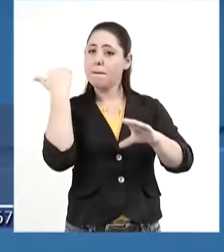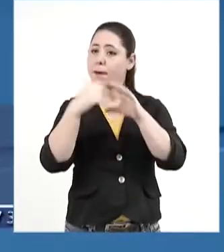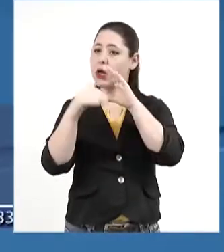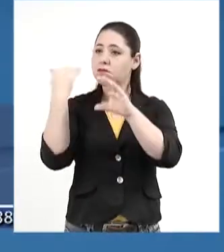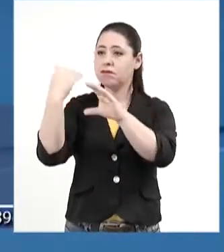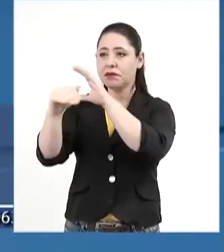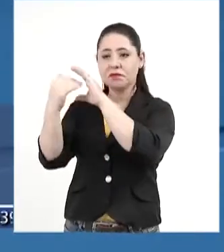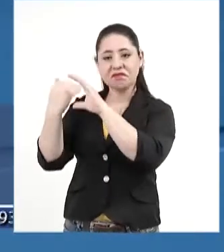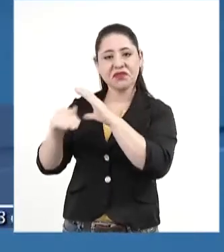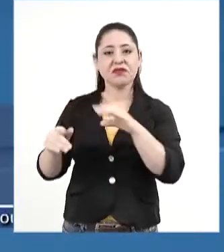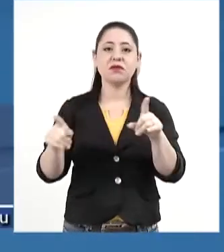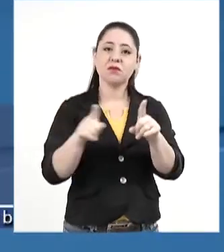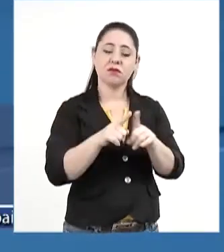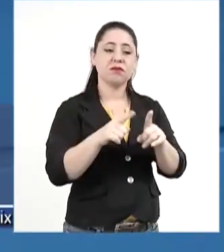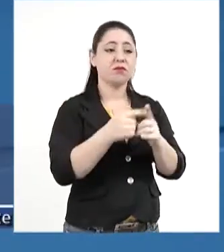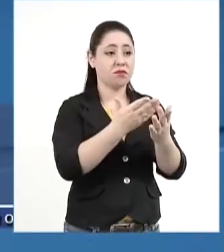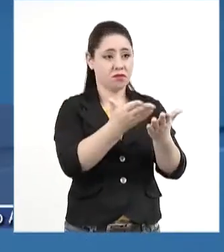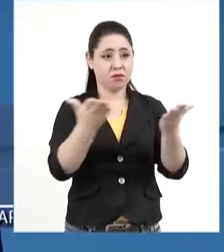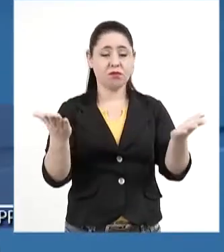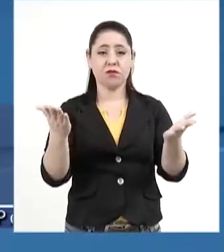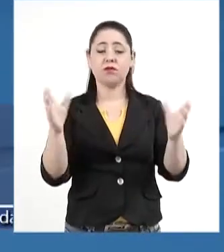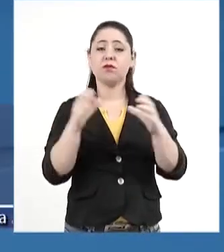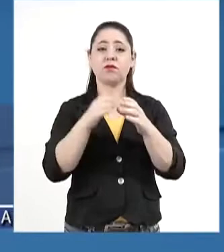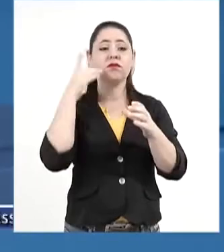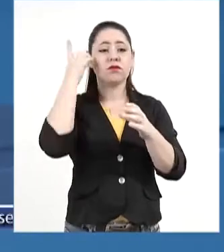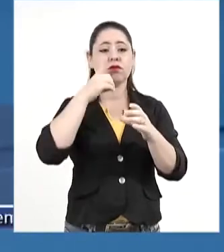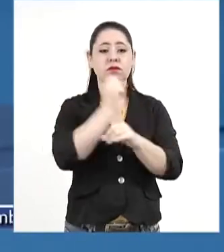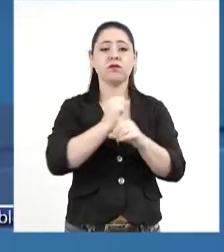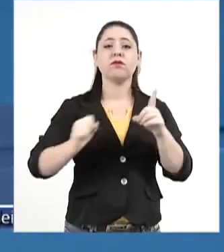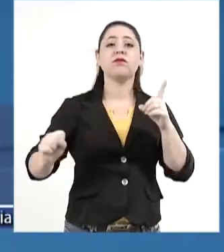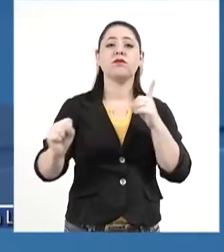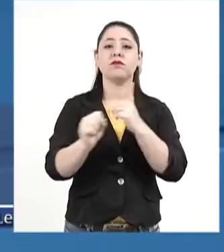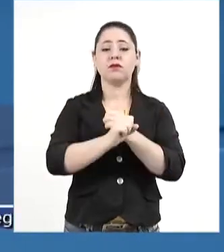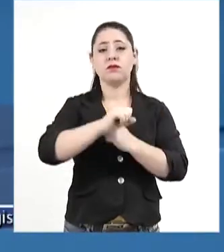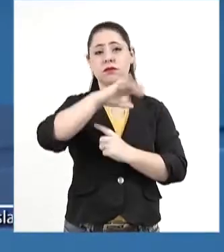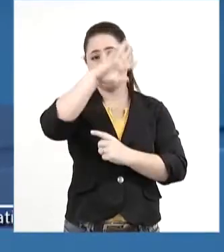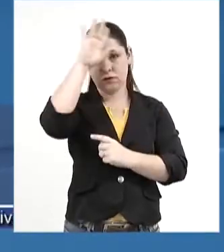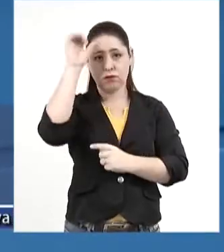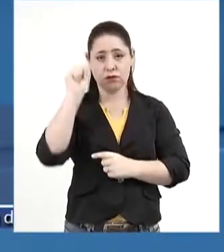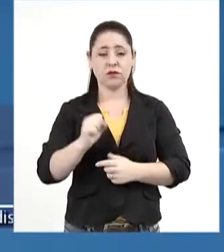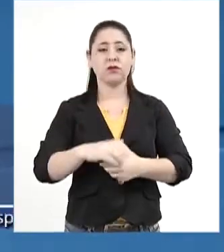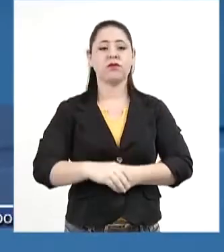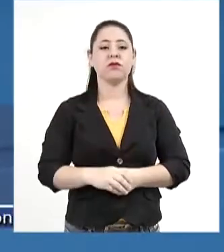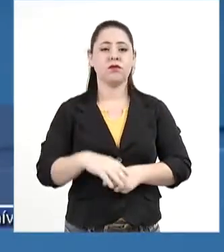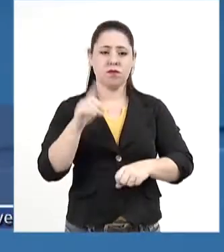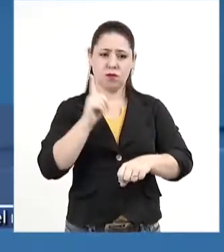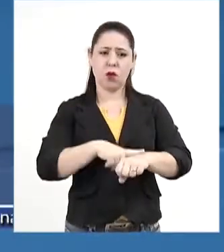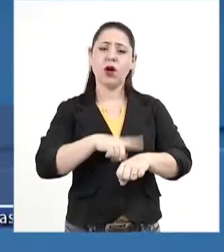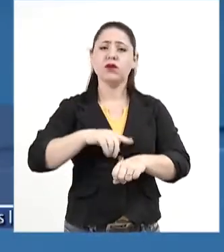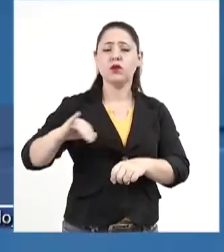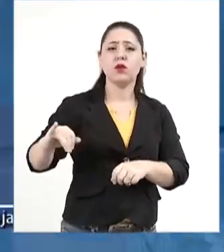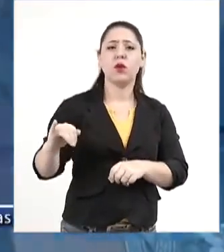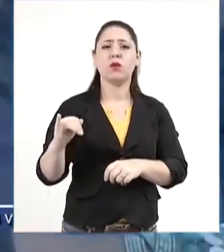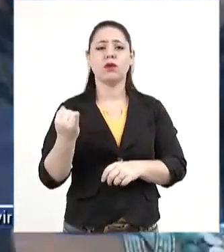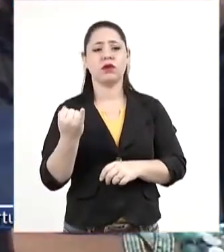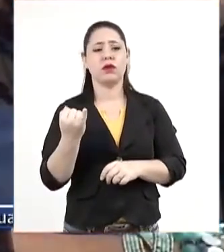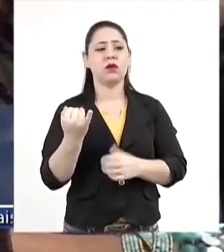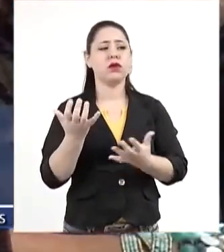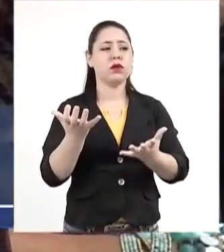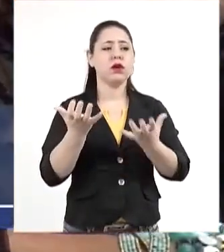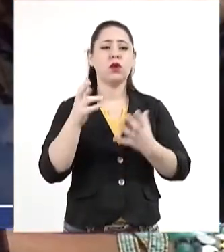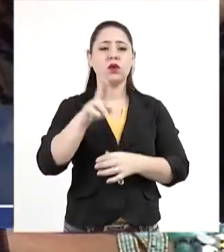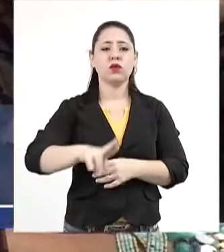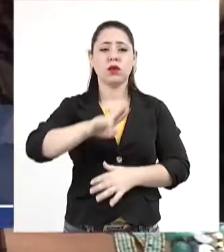a transmitir a todos nós parlamentares e também à sociedade do Mato Grosso do Sul. No momento oportuno, senhor presidente, eu gostaria de